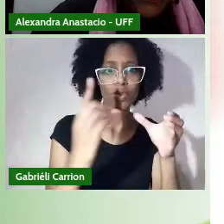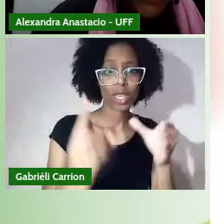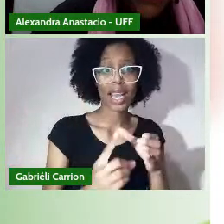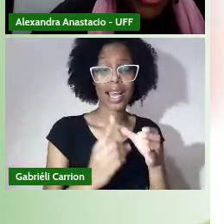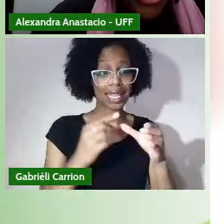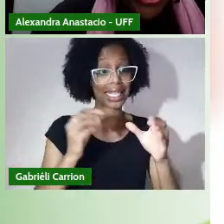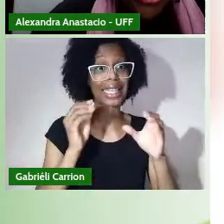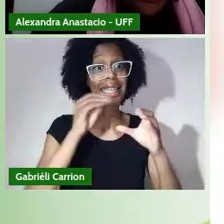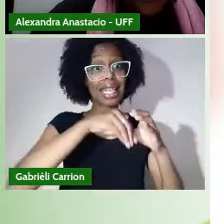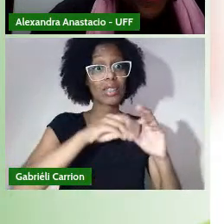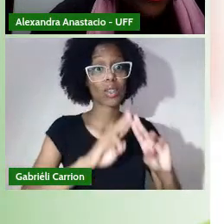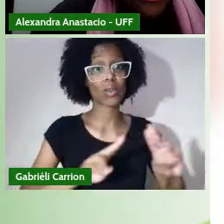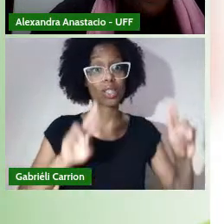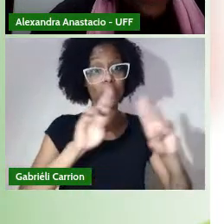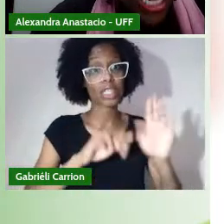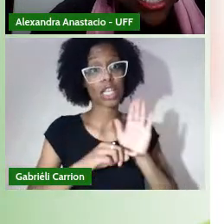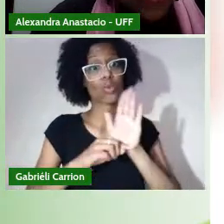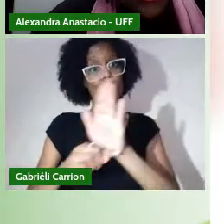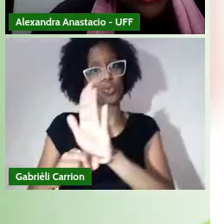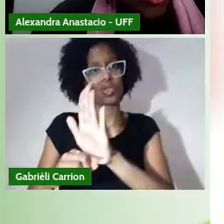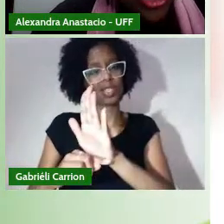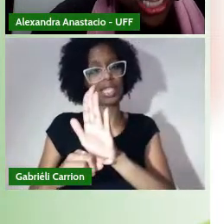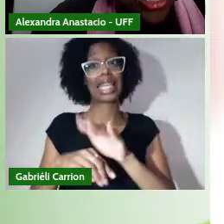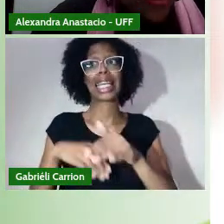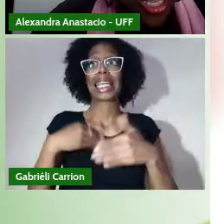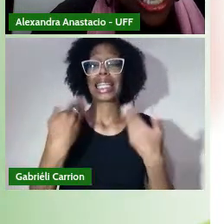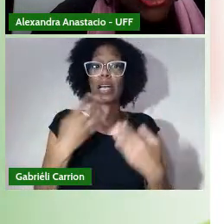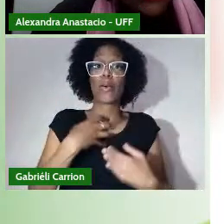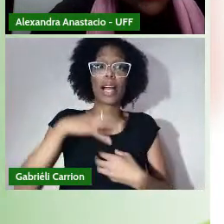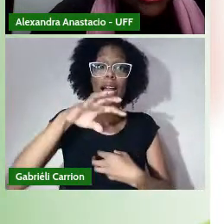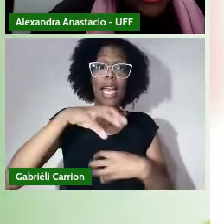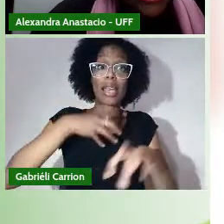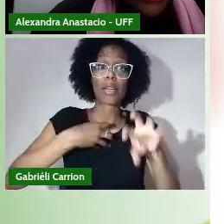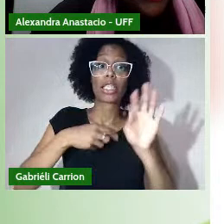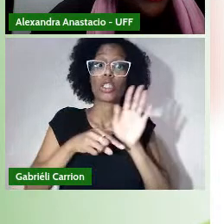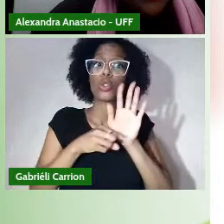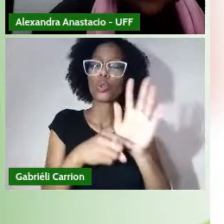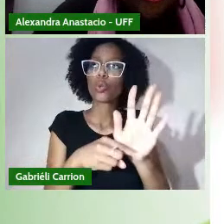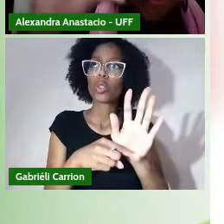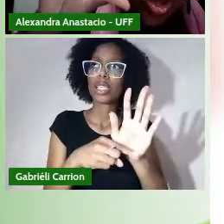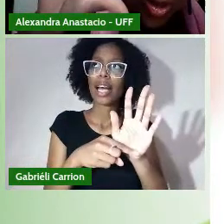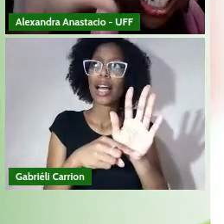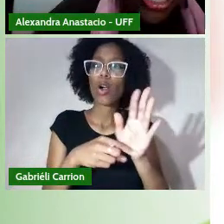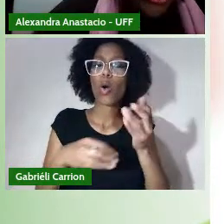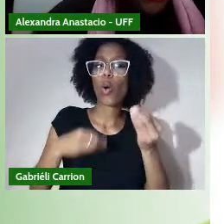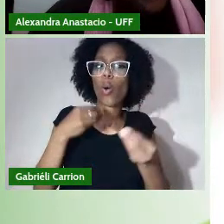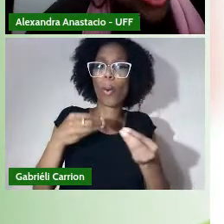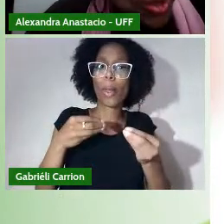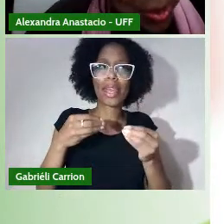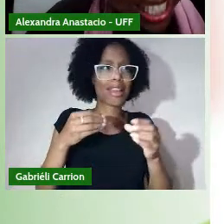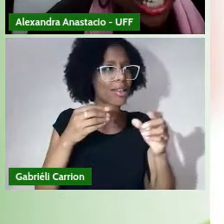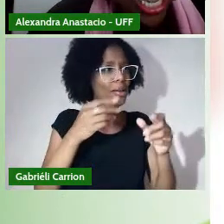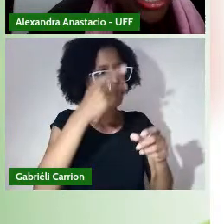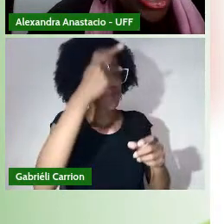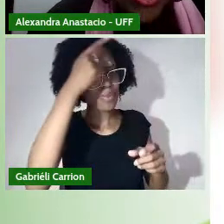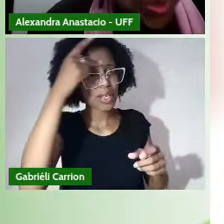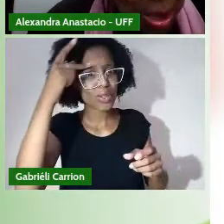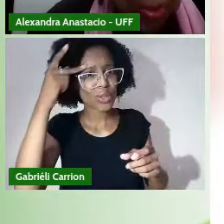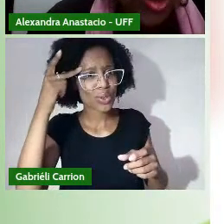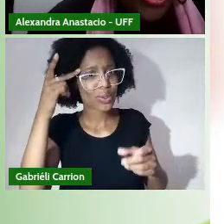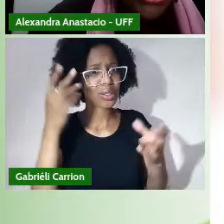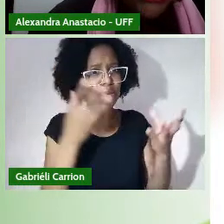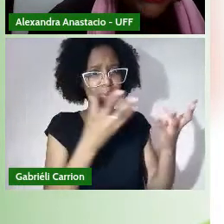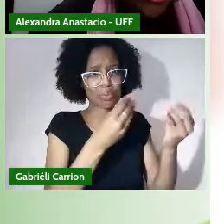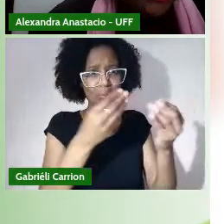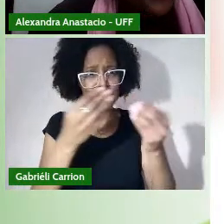cursos. Então, a empatia ela passa por esse lugar também de minorias que não são consideradas, que não